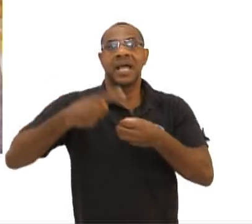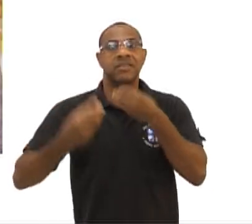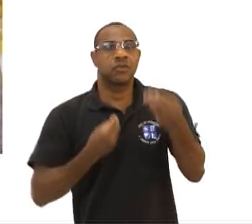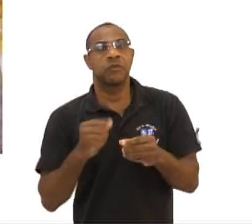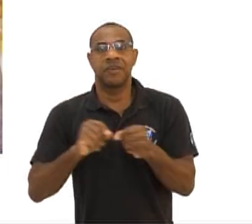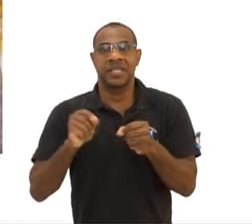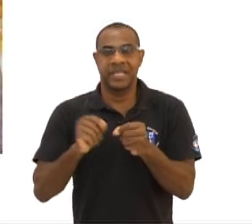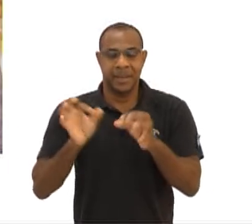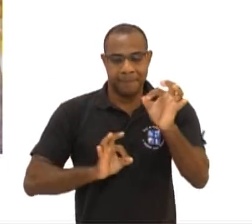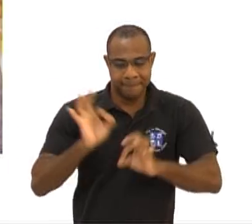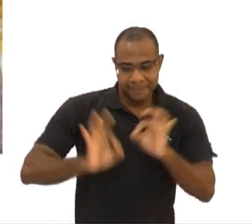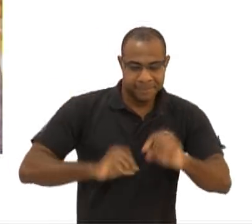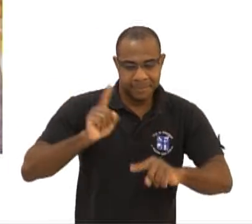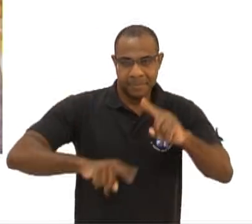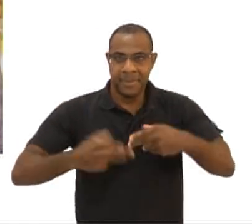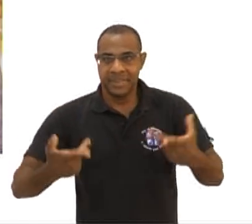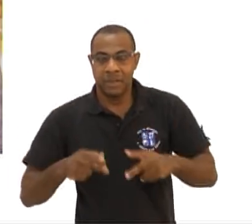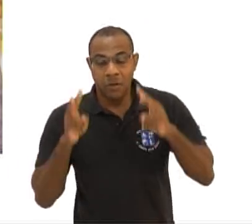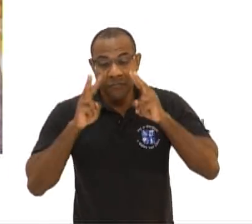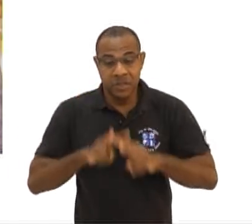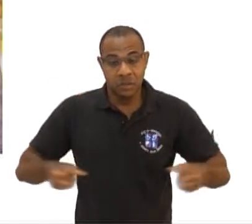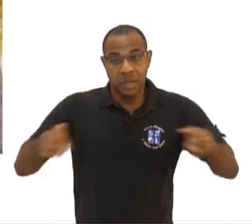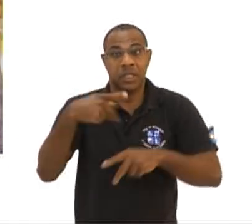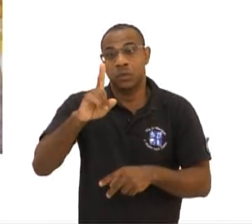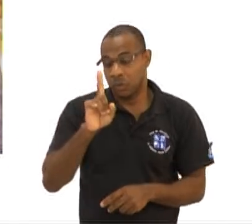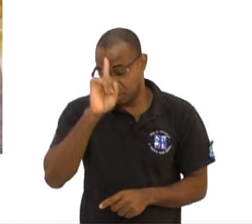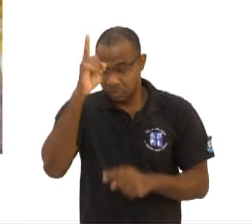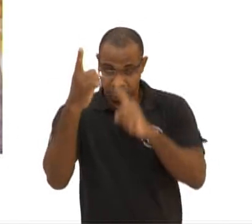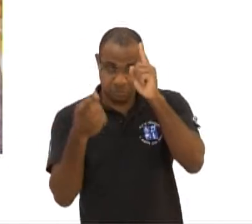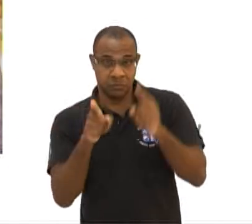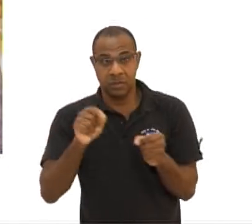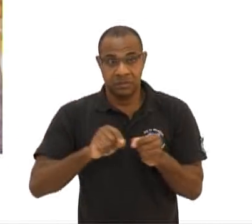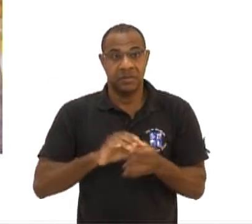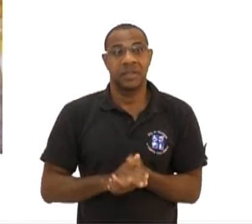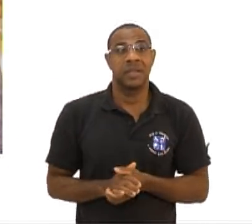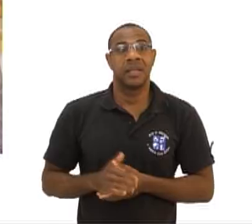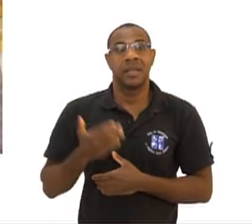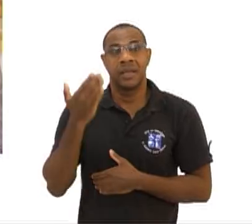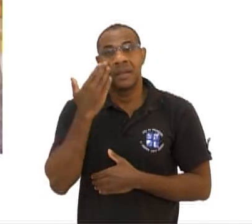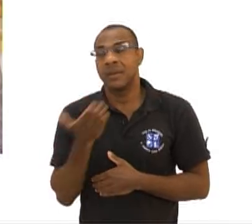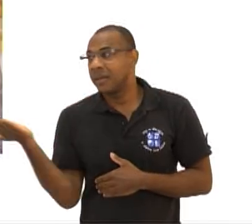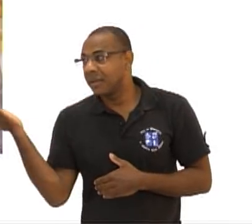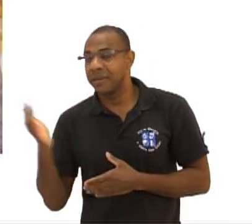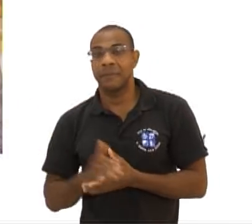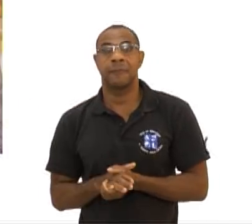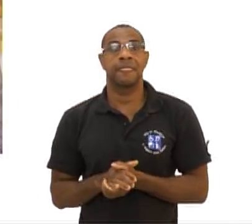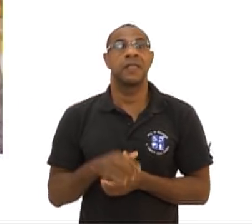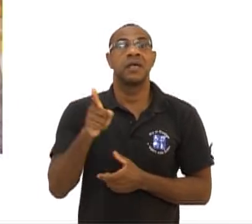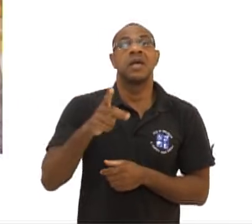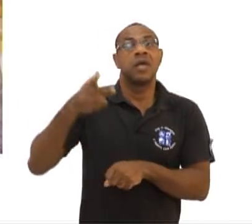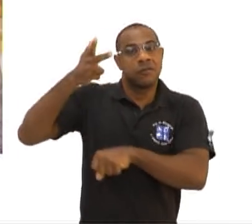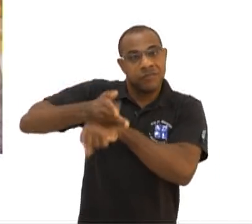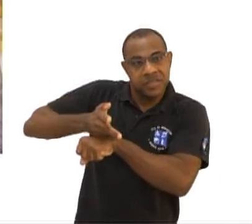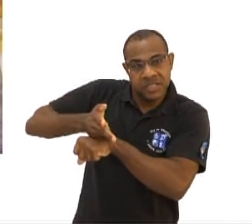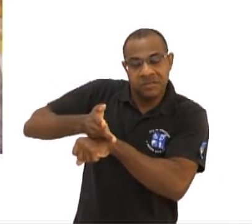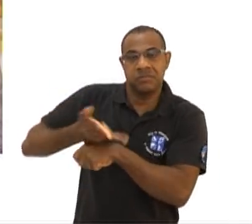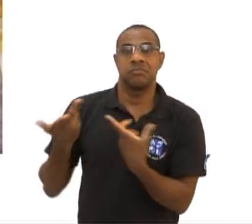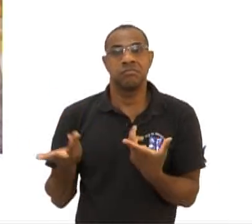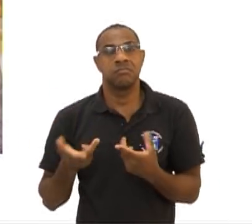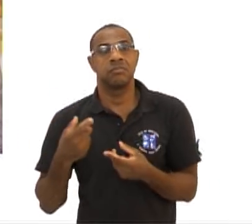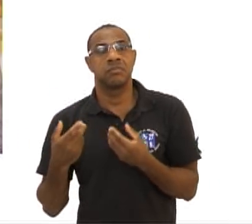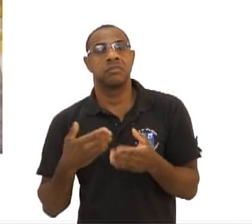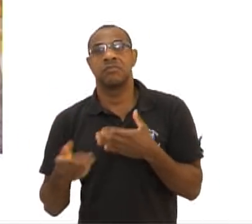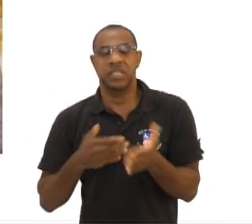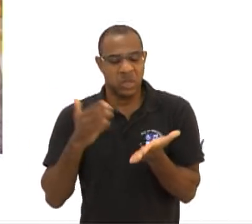um material visual, fica na sua criatividade. Mas as sugestões aqui é produzir um vídeo, fazer